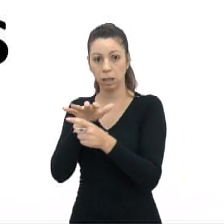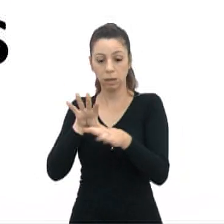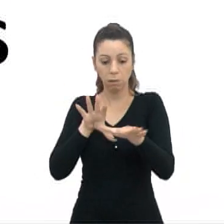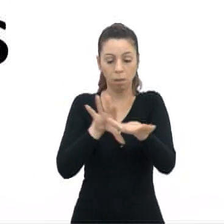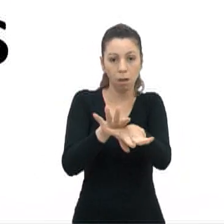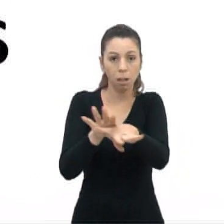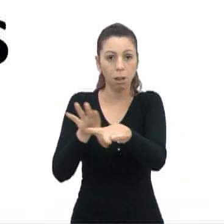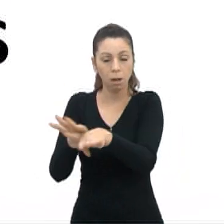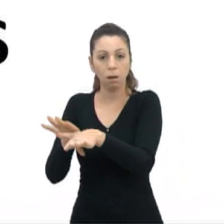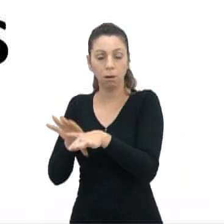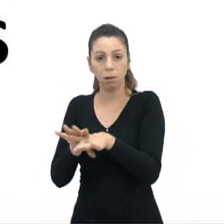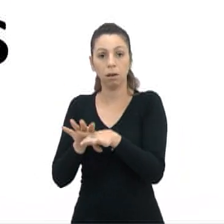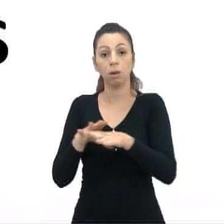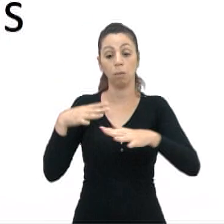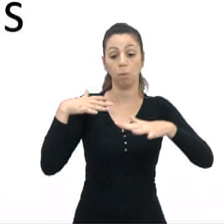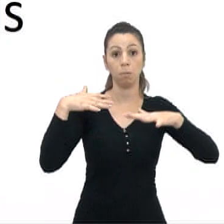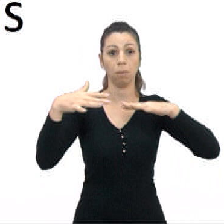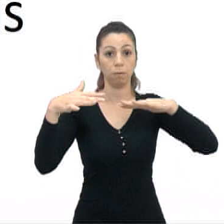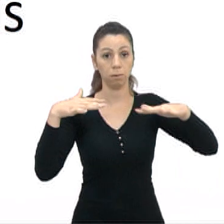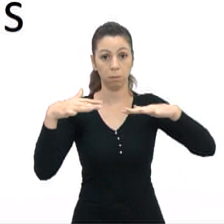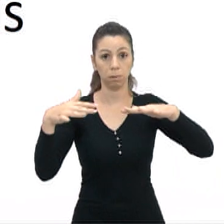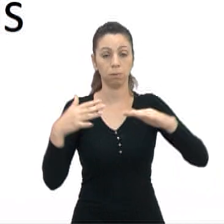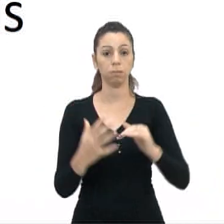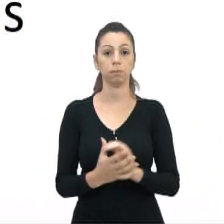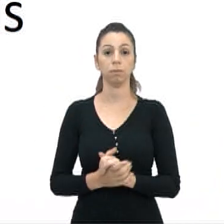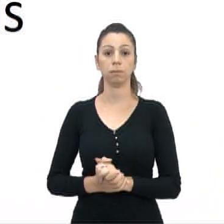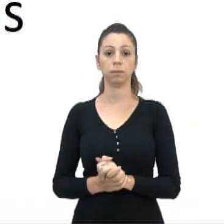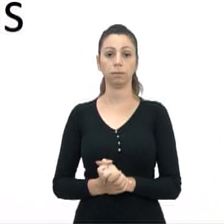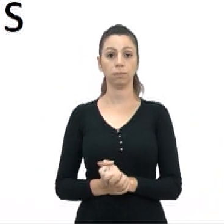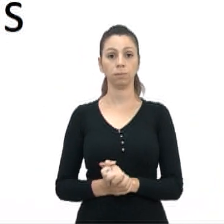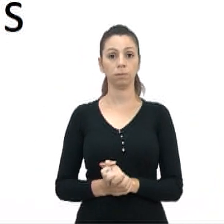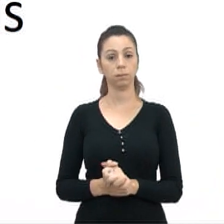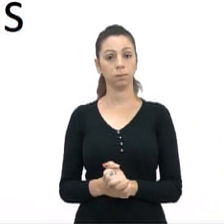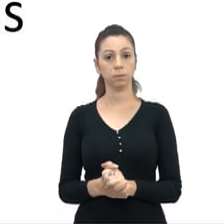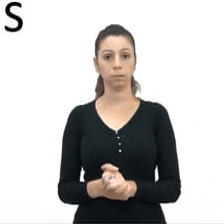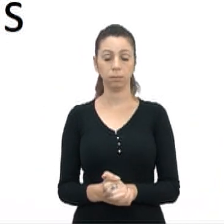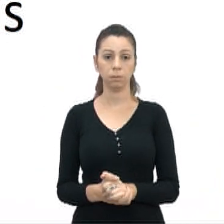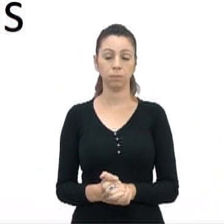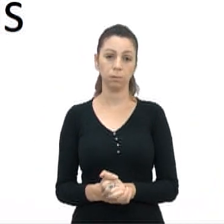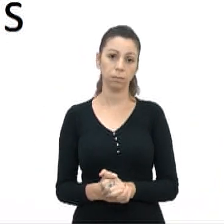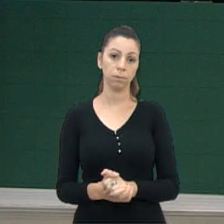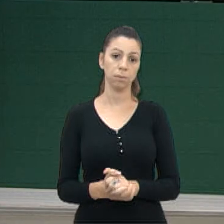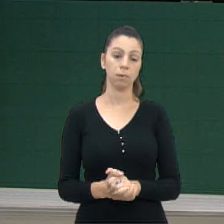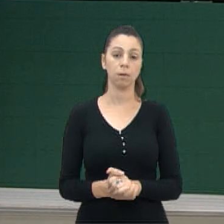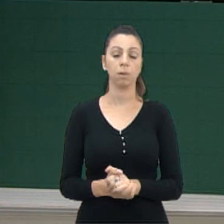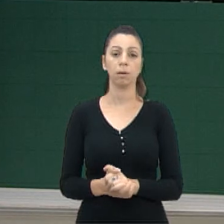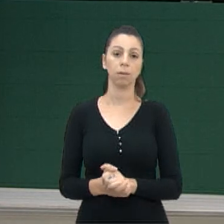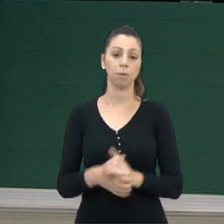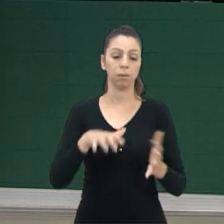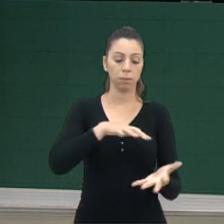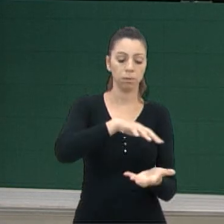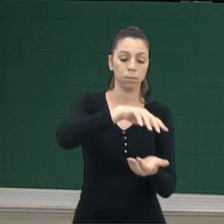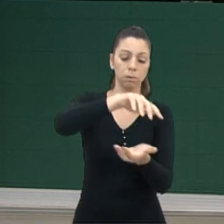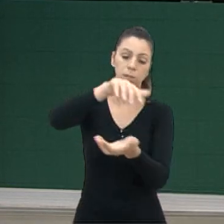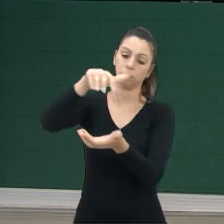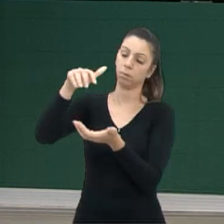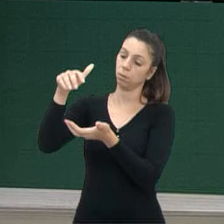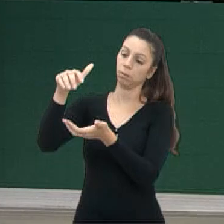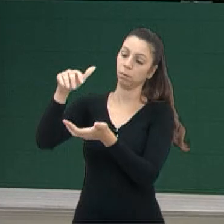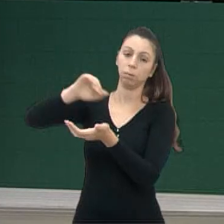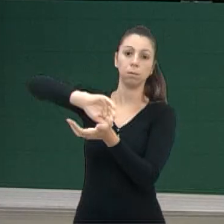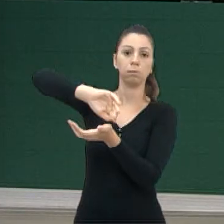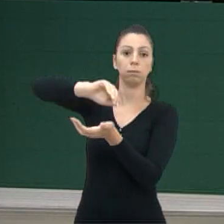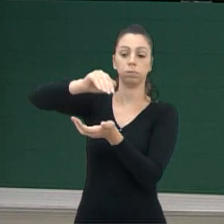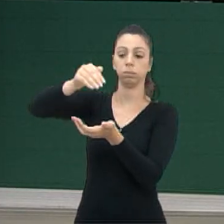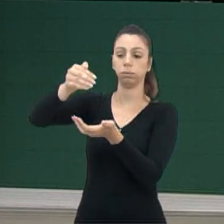os seus movimentos. Bem, a estrutura interna do planeta